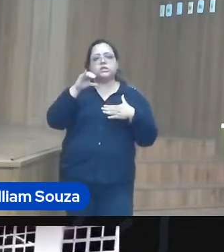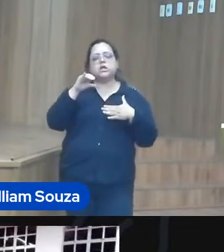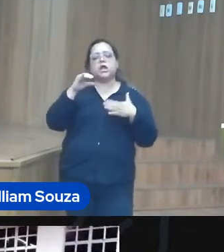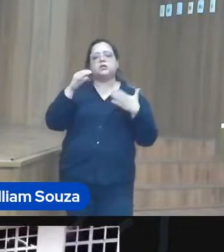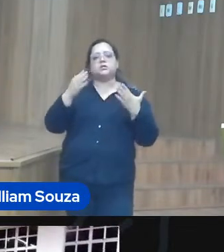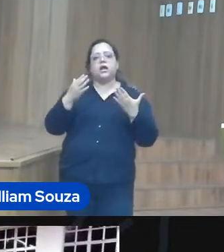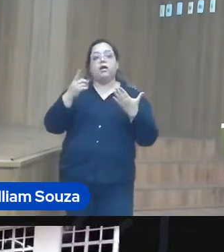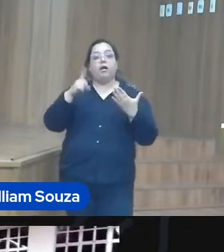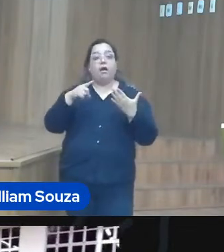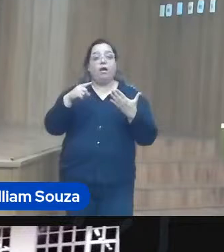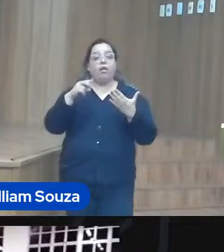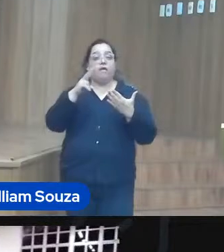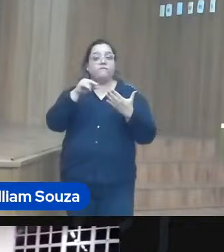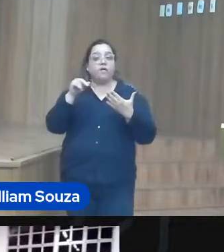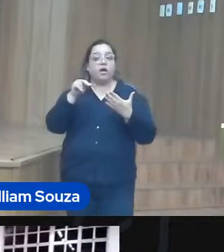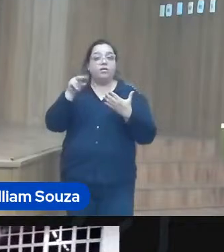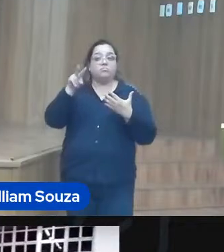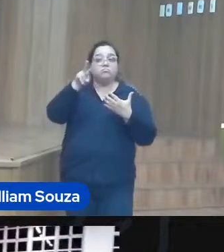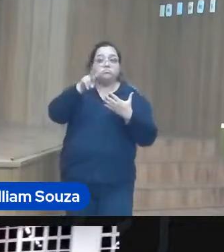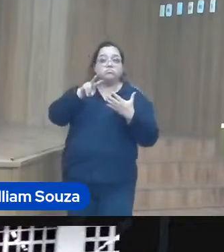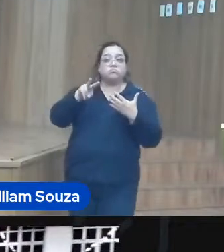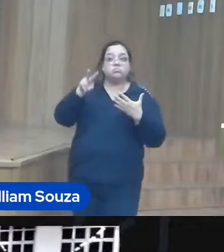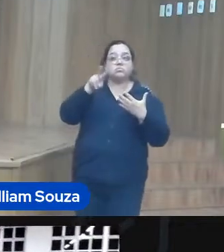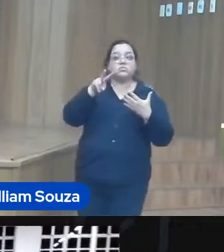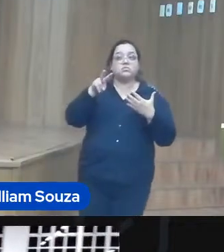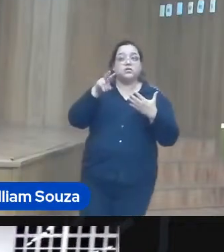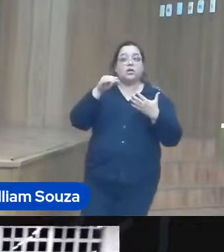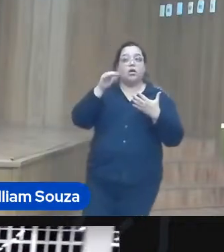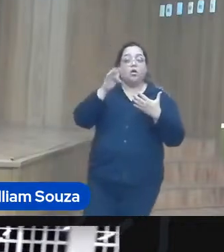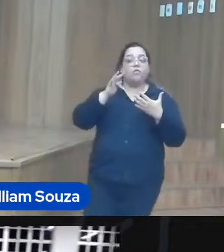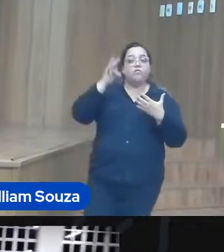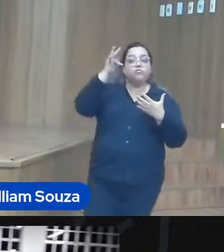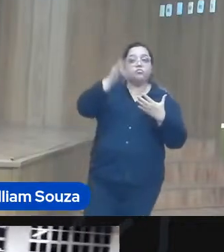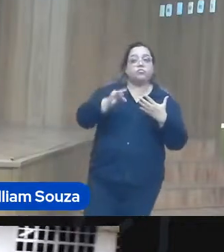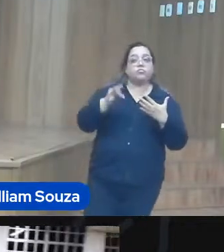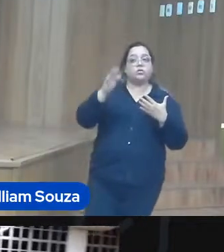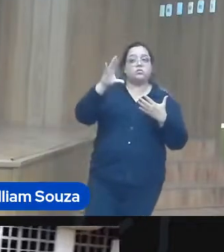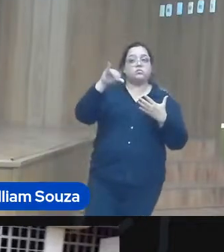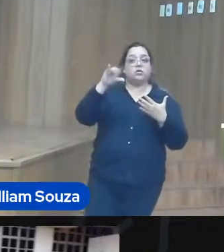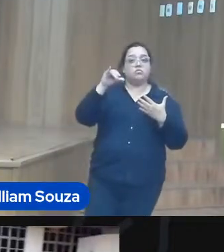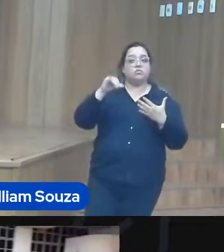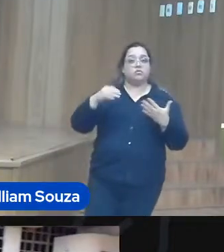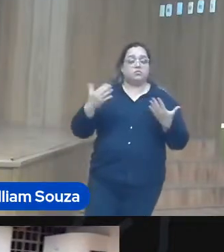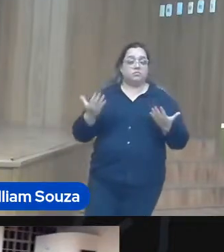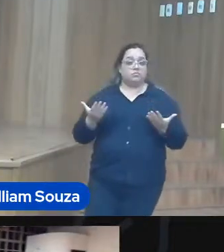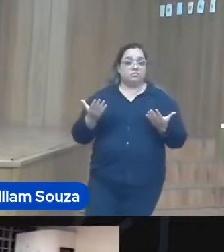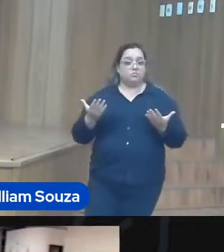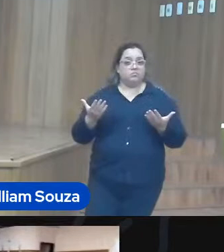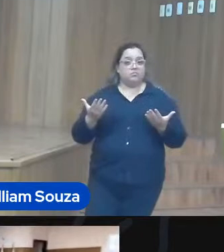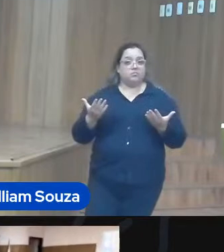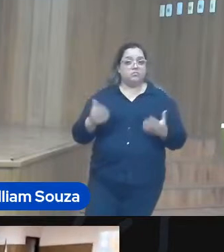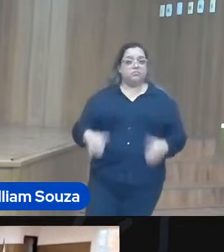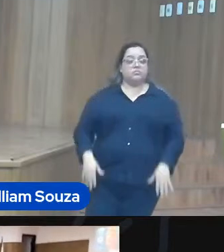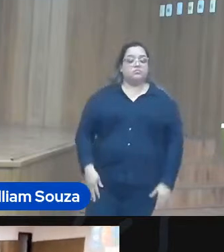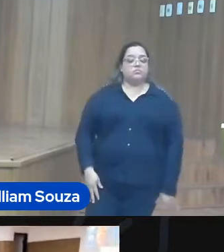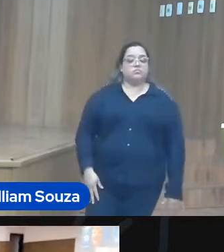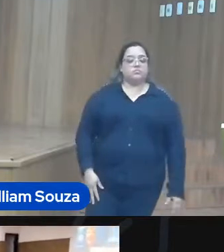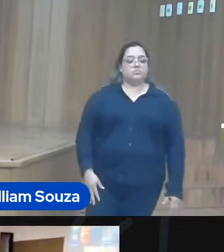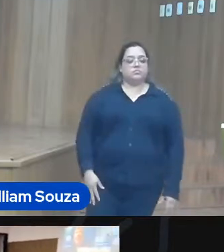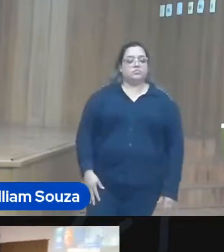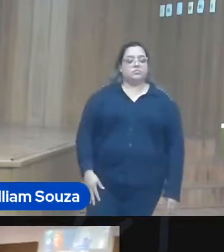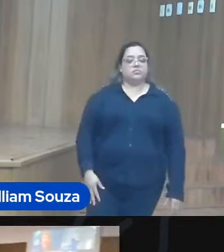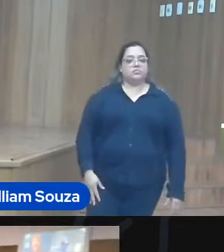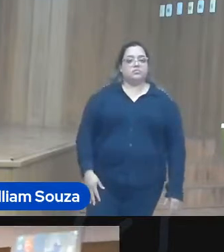será que ela consegue se ver como uma possível cientista? Será que